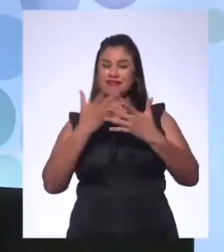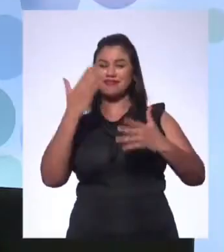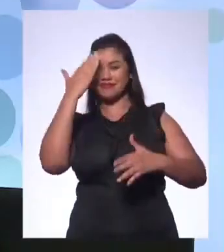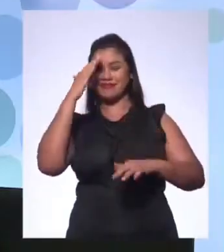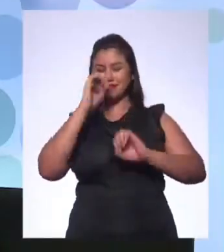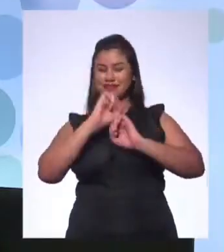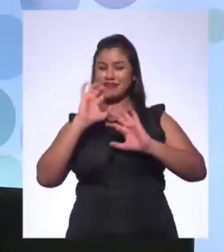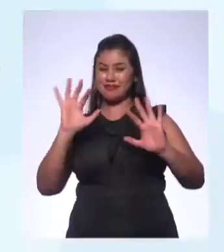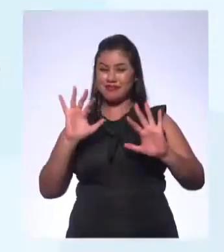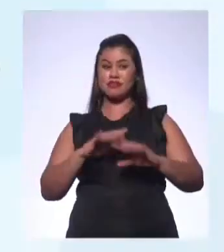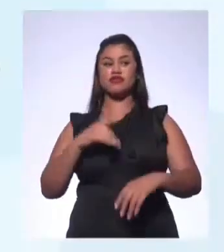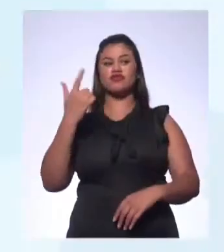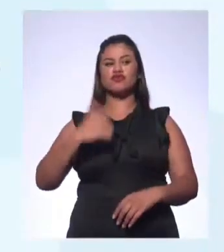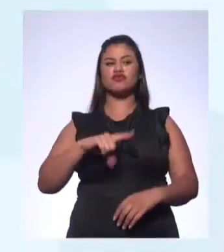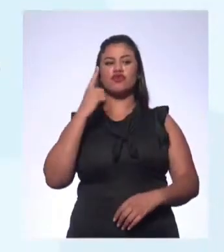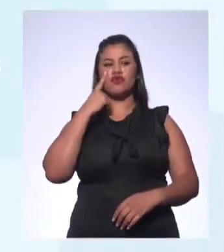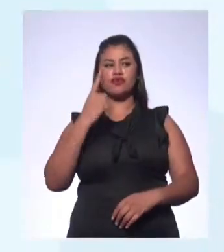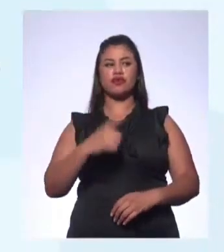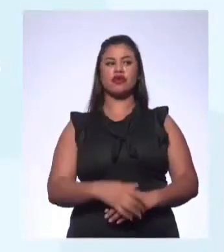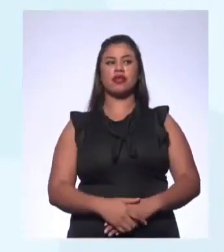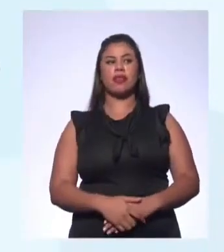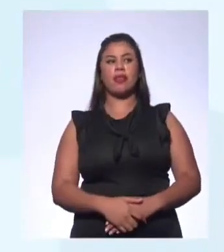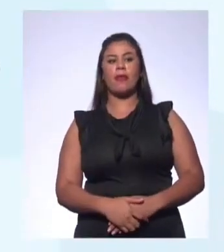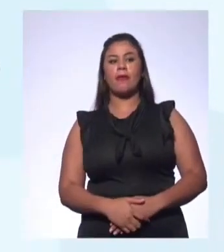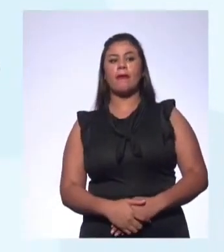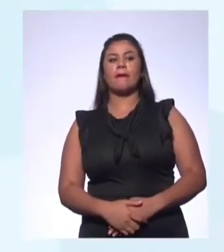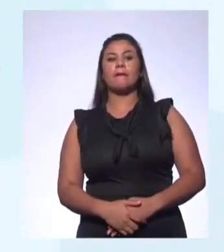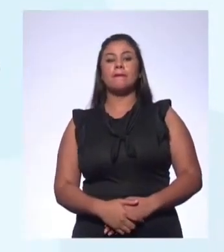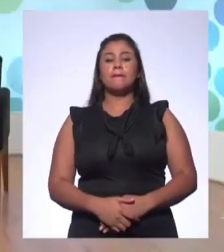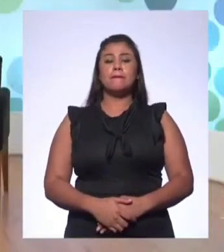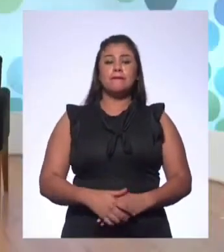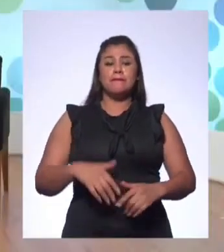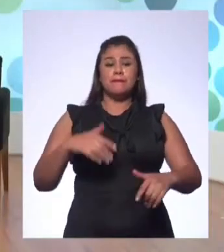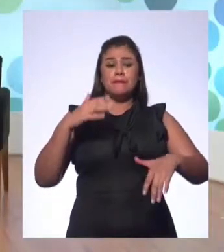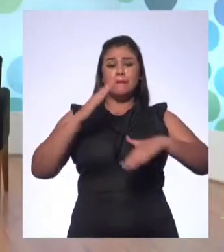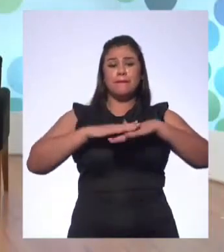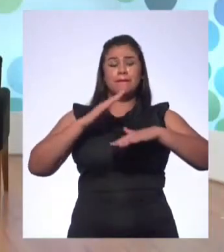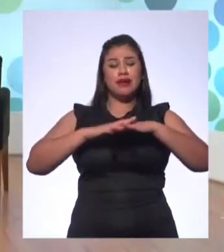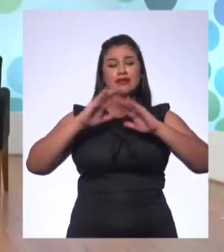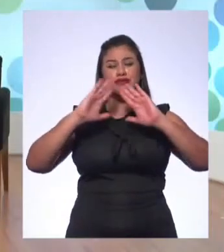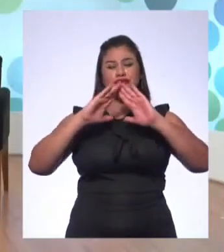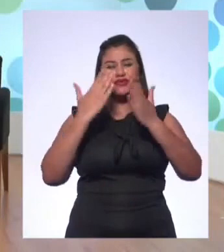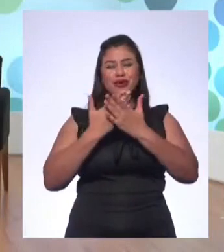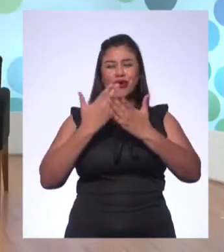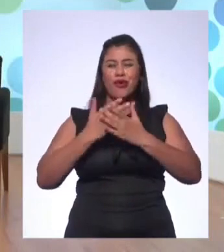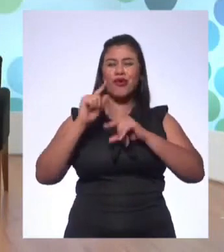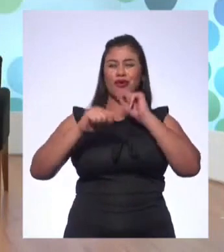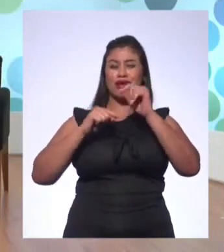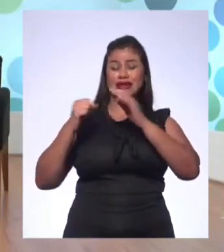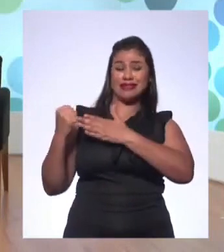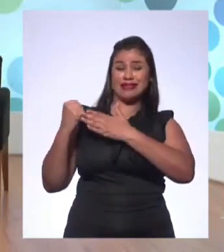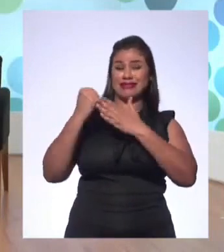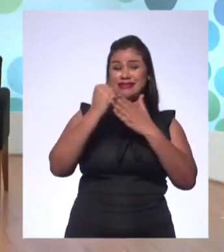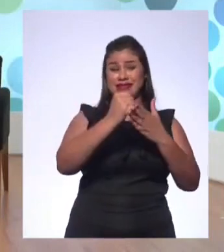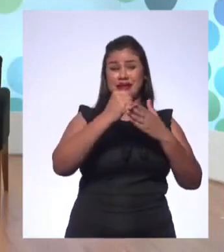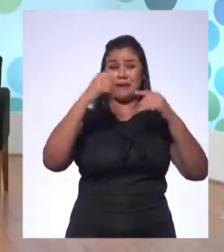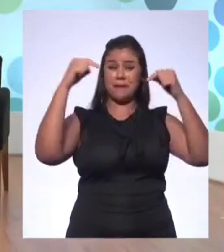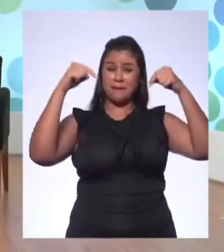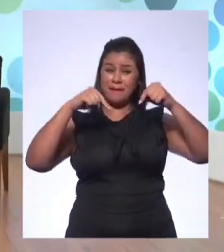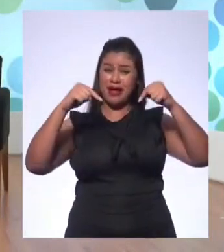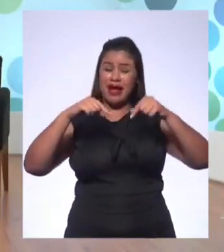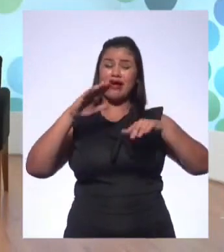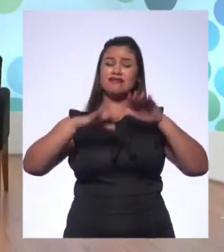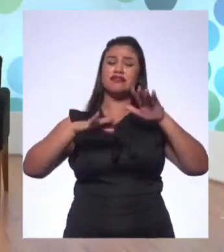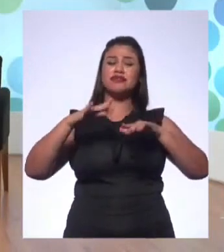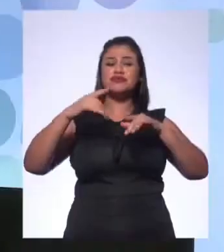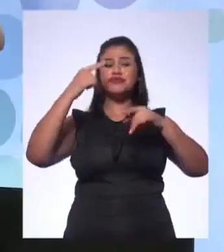Vamos para outro caso aqui. Quando eu falo assim, é porque eu trabalho muito na sala de aula, e esse desafio de trazer, né? Que aí o aluno às vezes